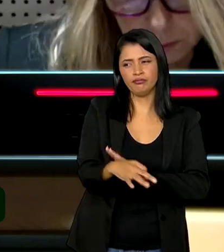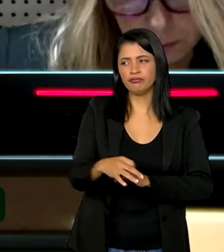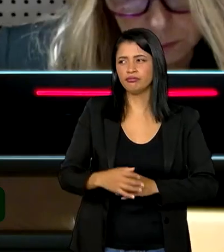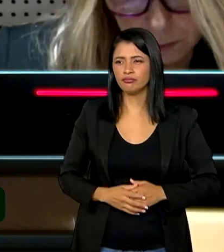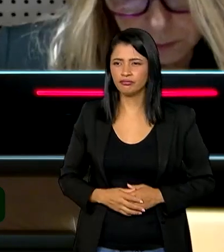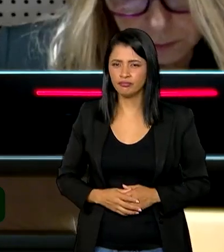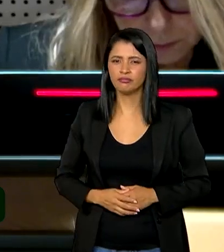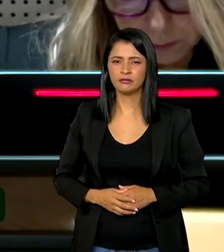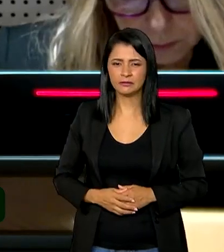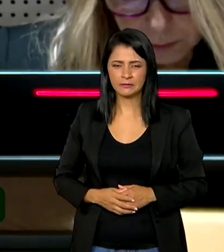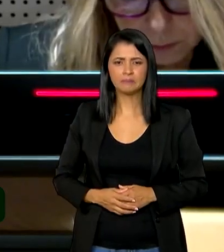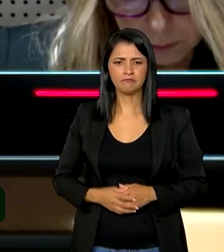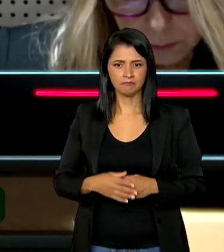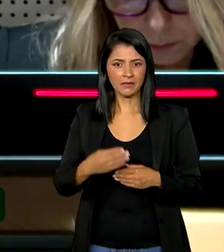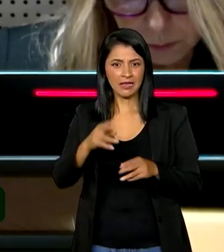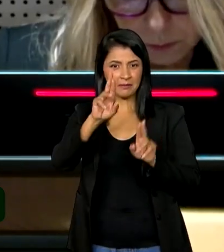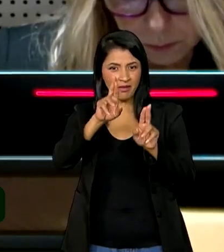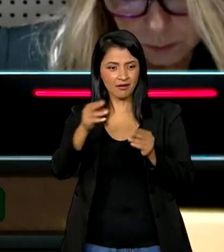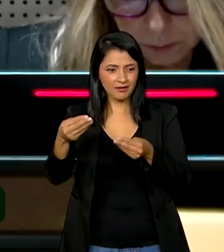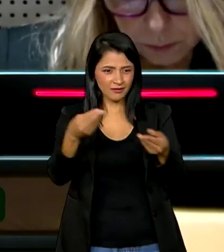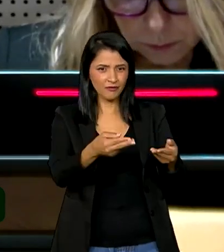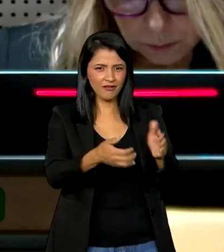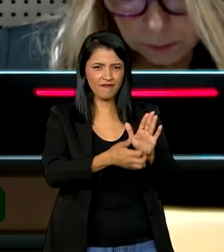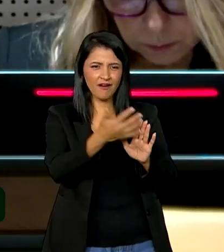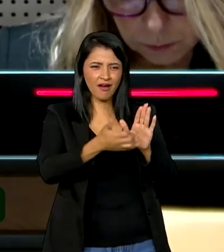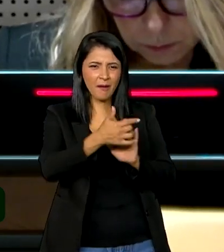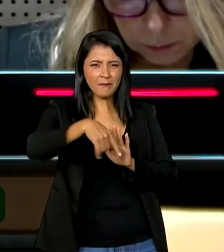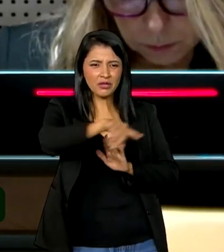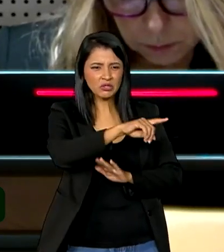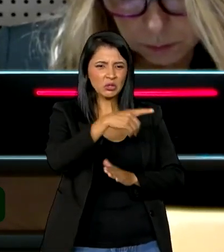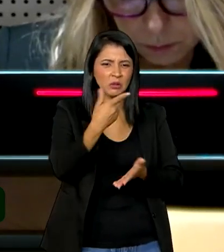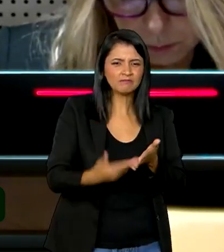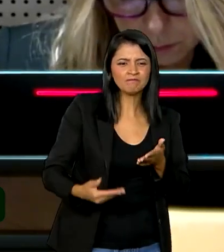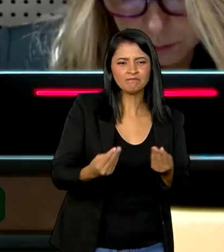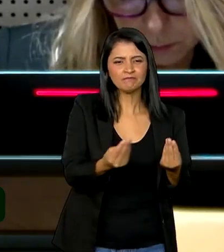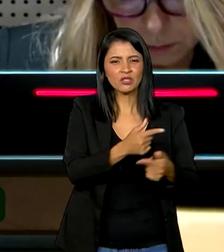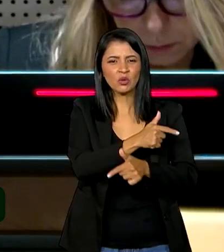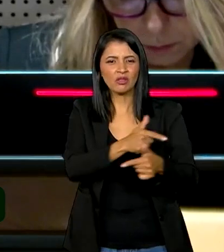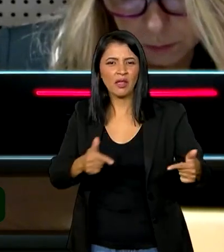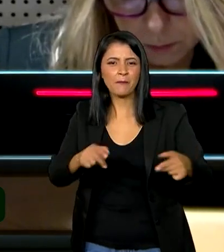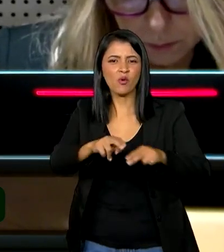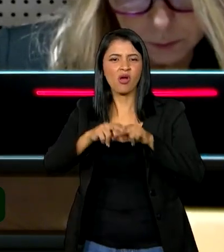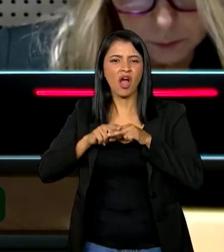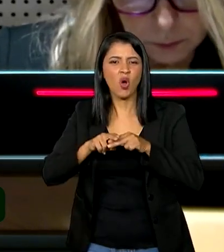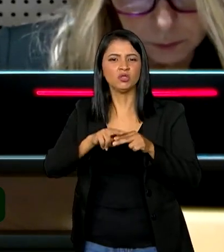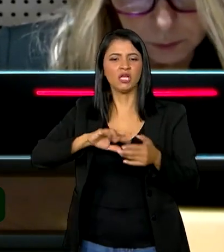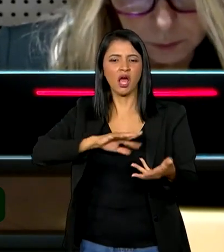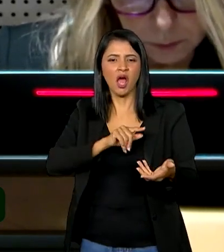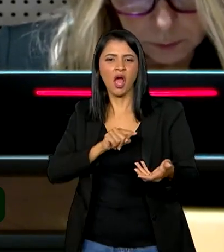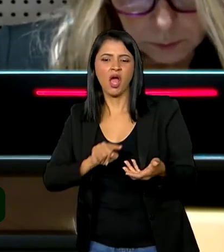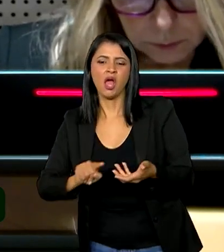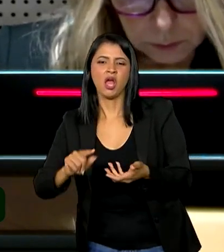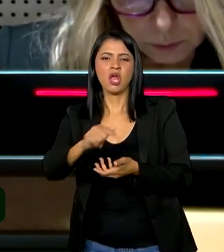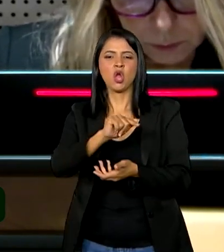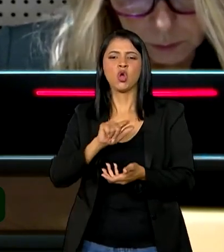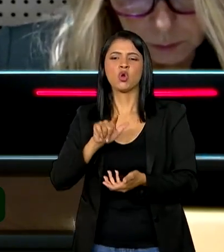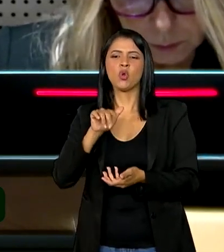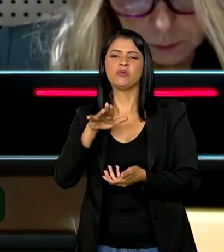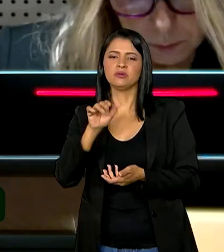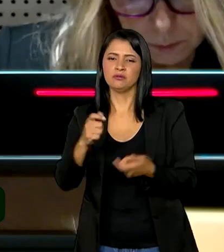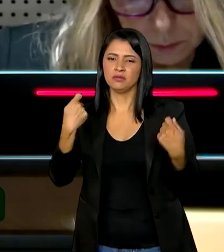Lula lembrou que a democracia vive hoje seu momento mais crítico desde a Segunda Guerra Mundial e disse que é preciso lutar para